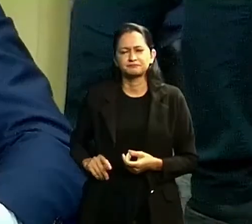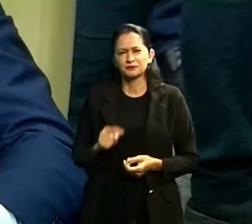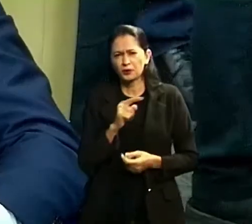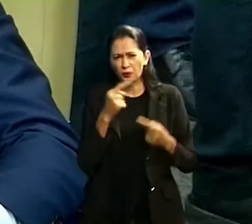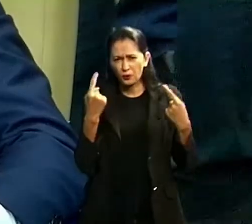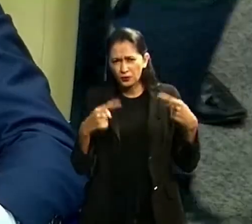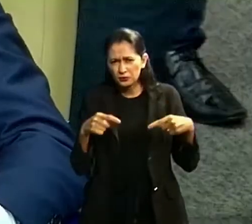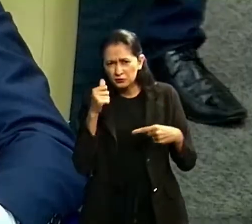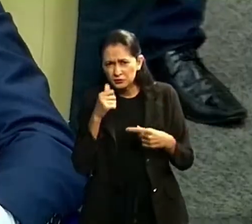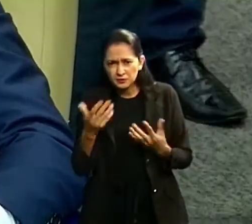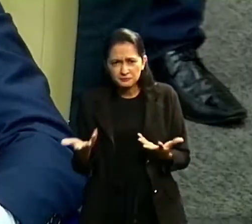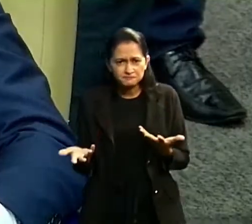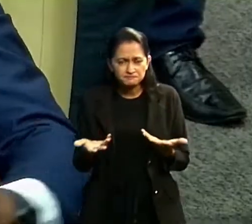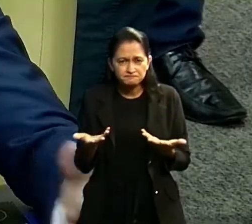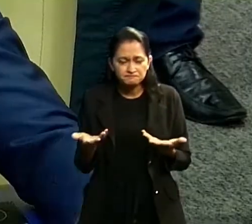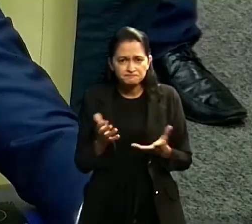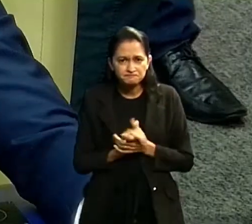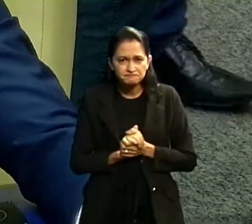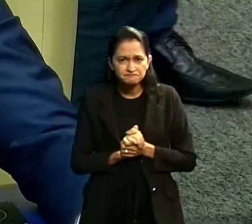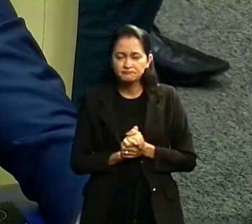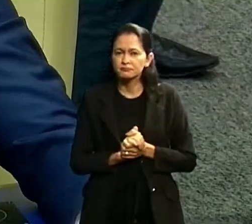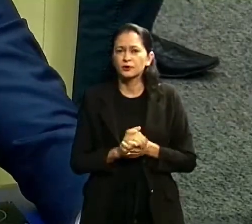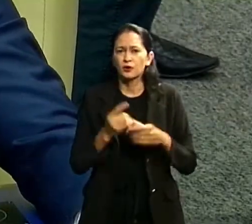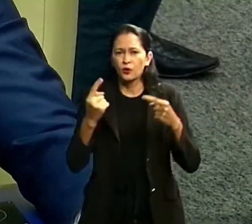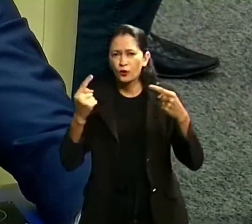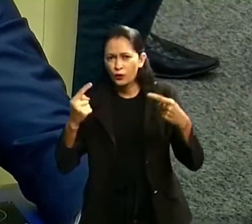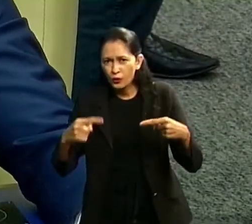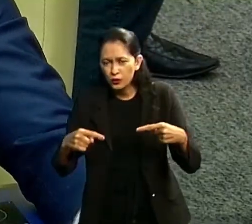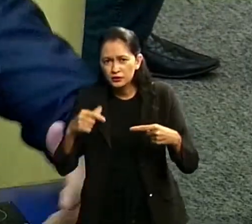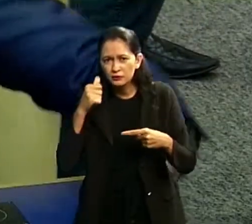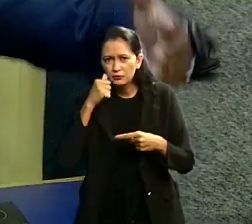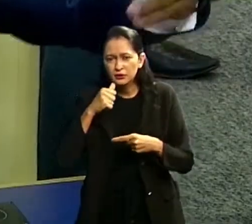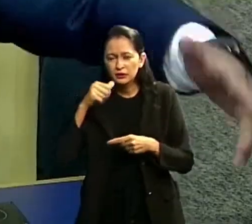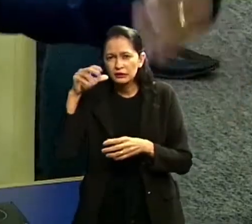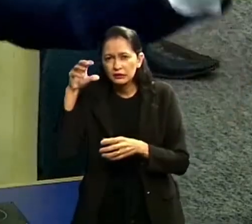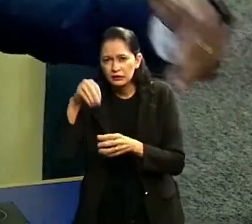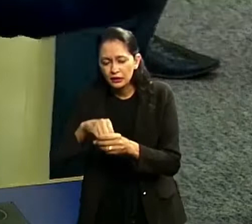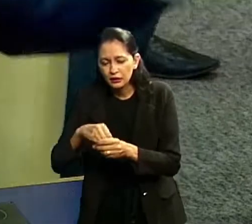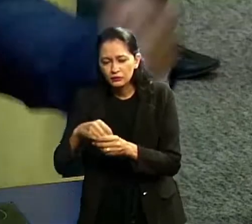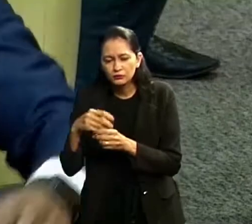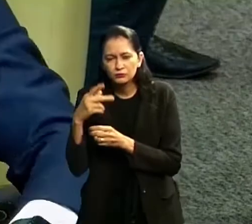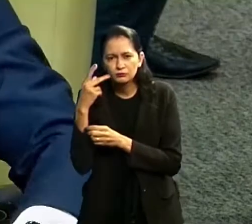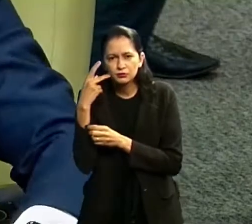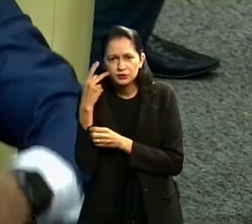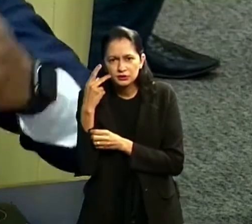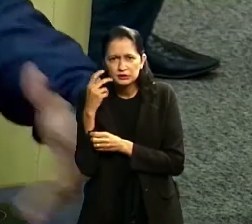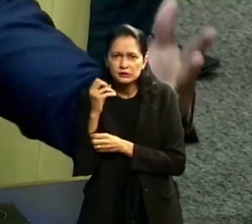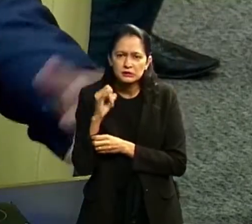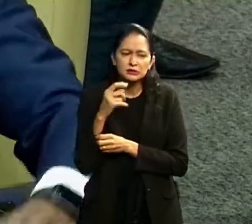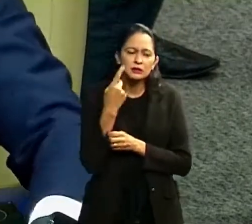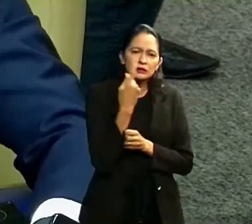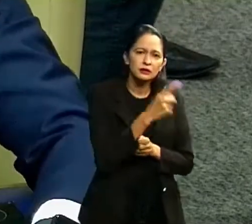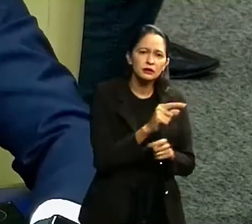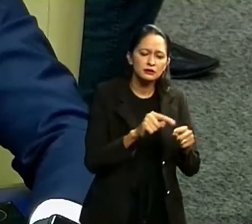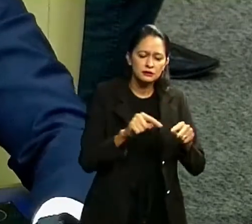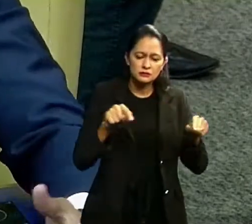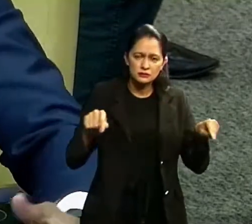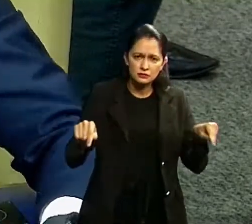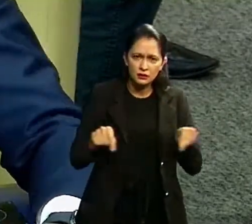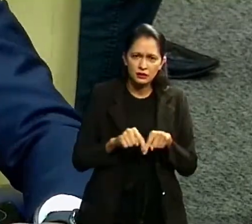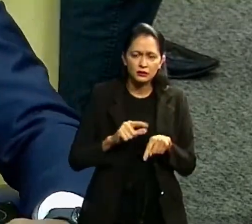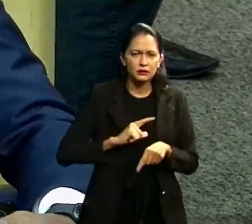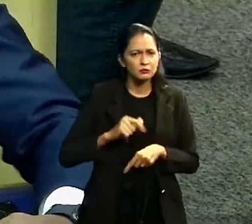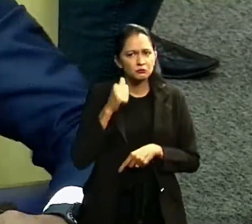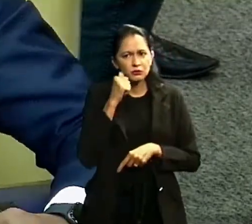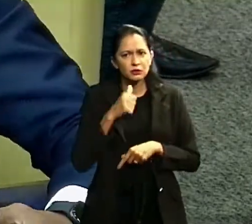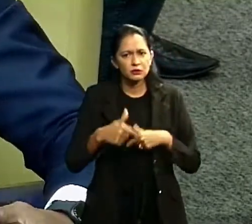mulheres, como ele é contra as mulheres na política, se ele nomeia mulheres dentro do gabinete dele e na própria presidência? Então